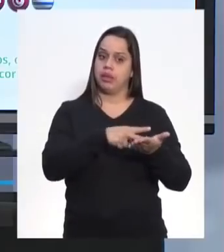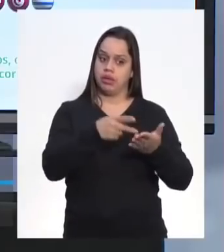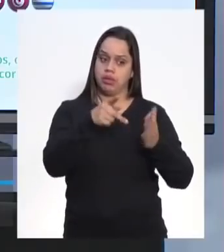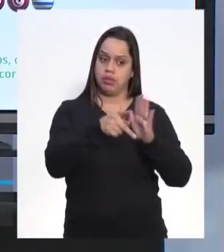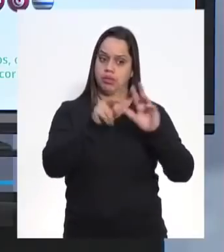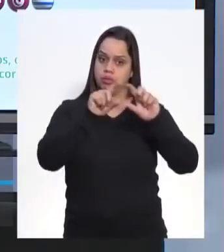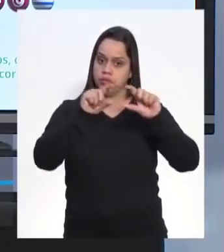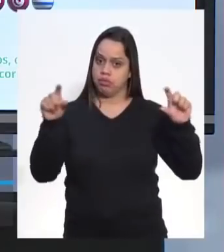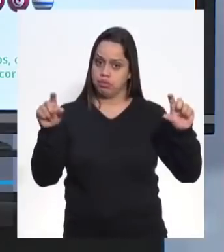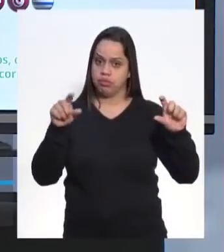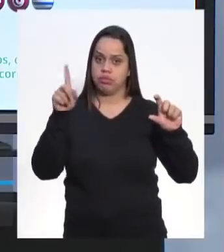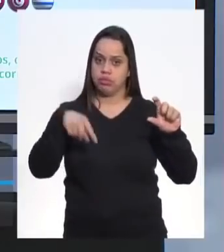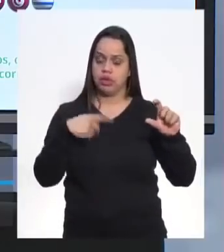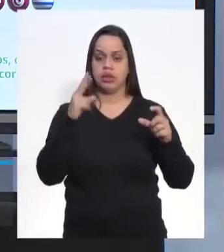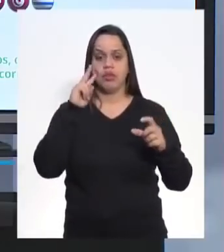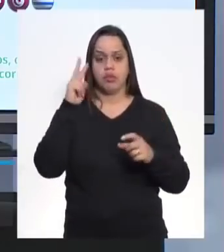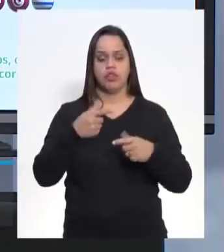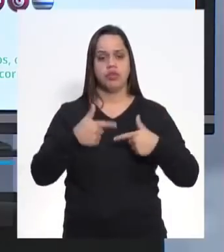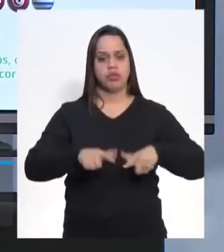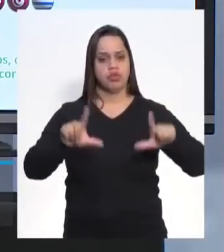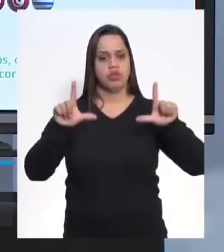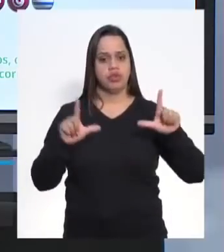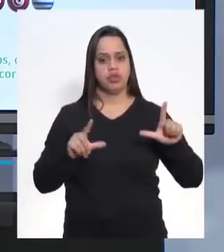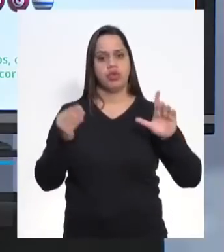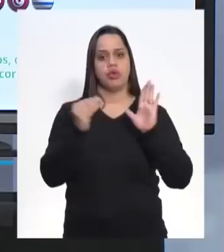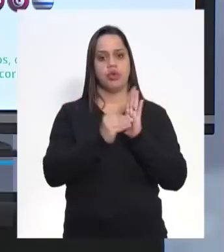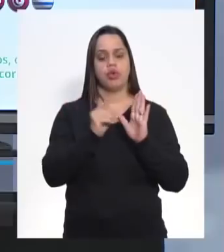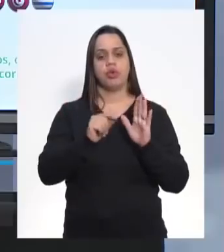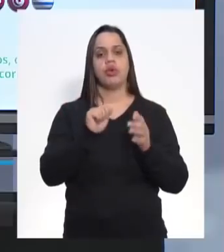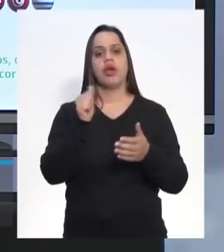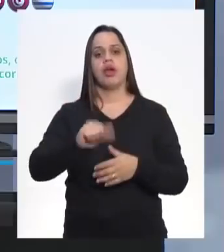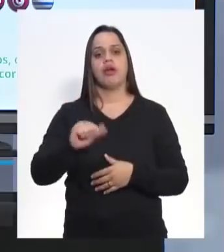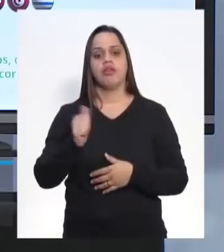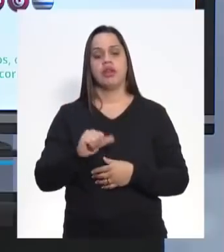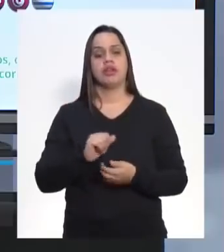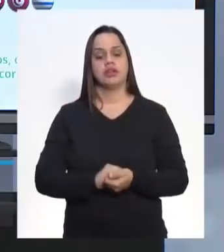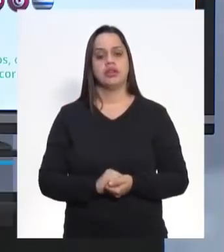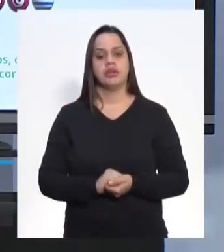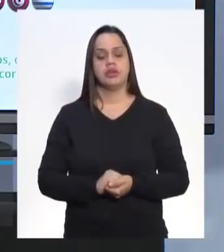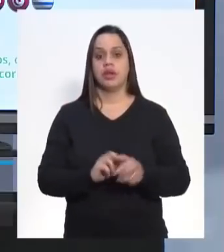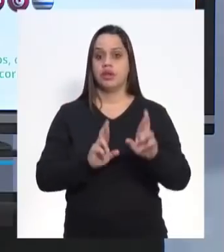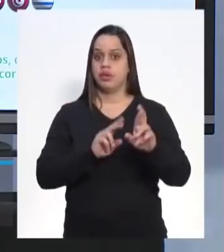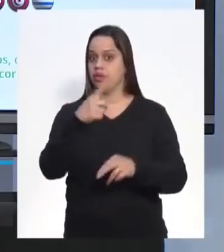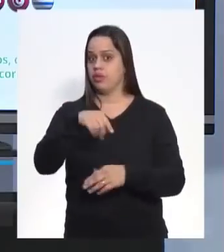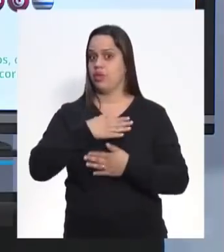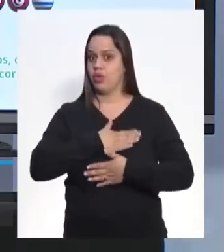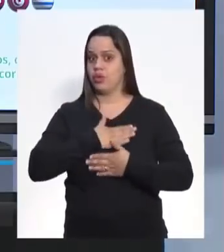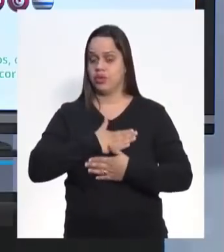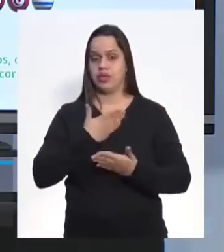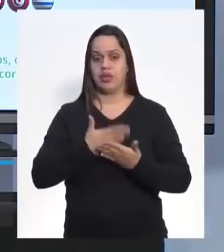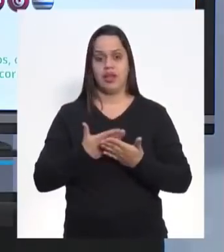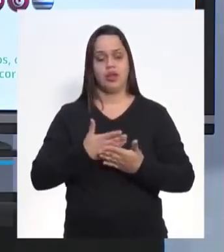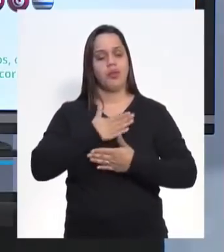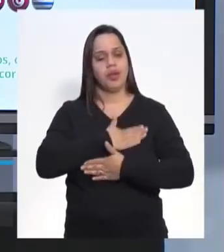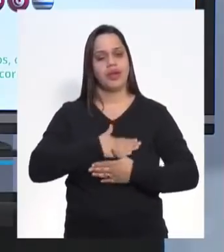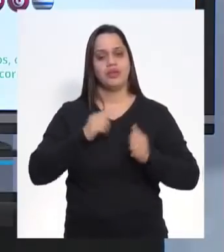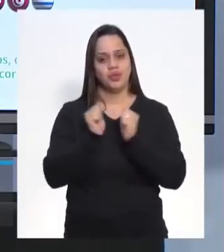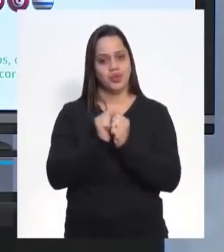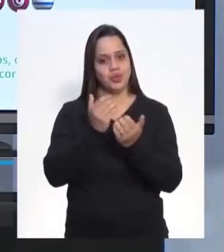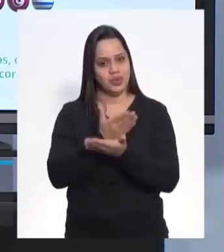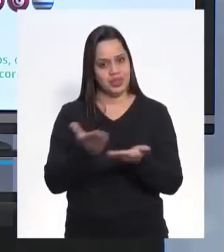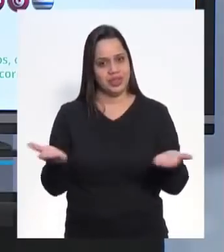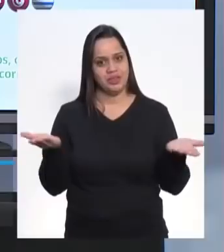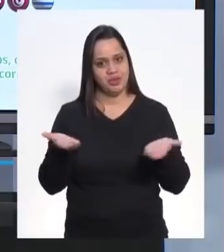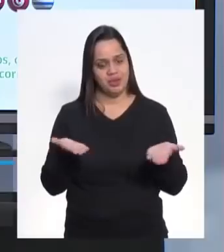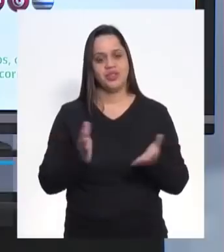valor, nessa questão. Vou pedir para o diretor colocar para vocês a avaliação. Então, espero que vocês tenham gostado. Foi um prazer estar aqui com